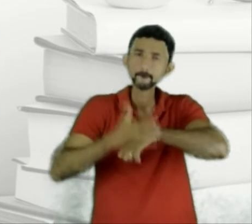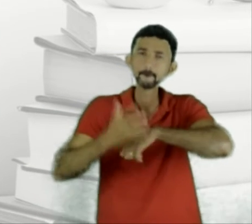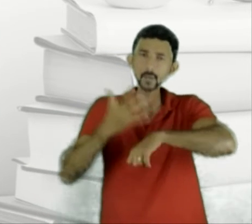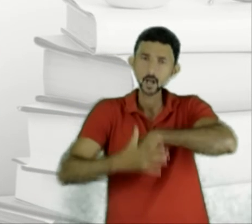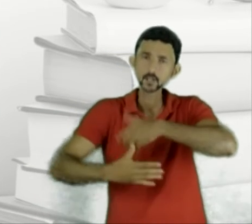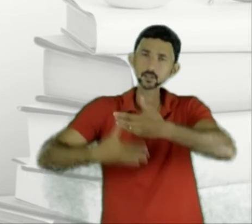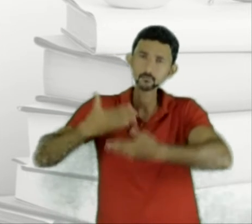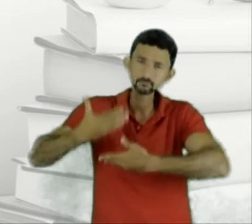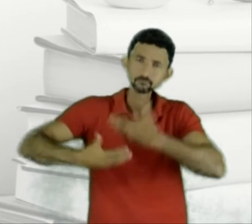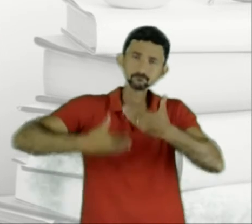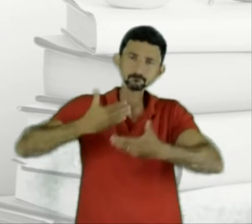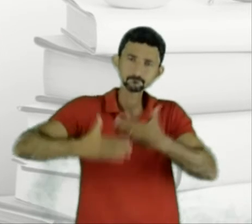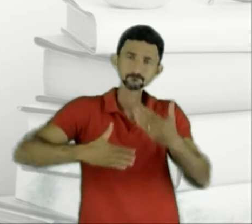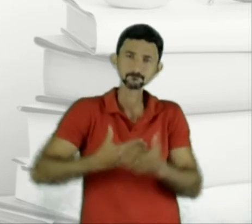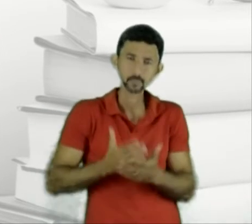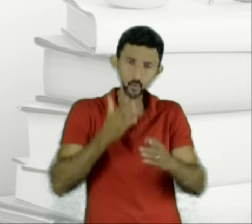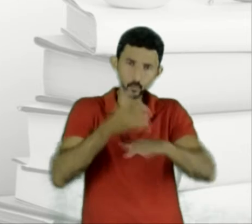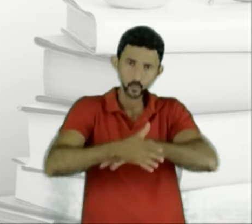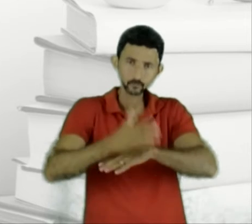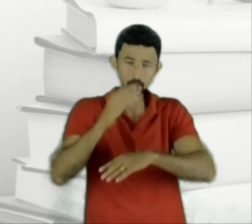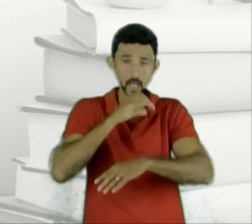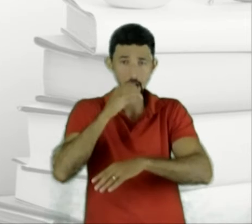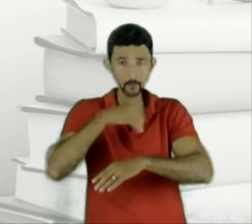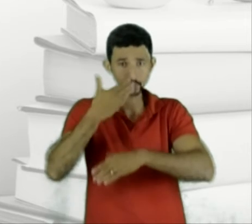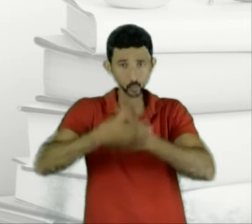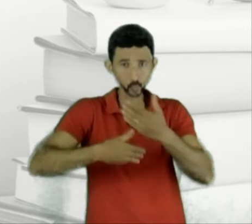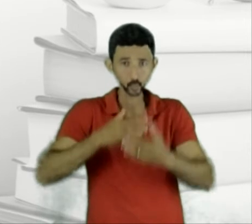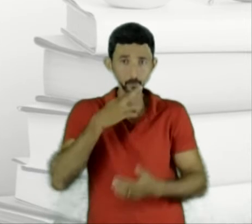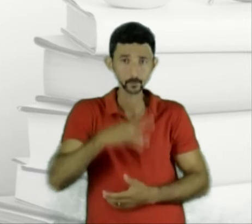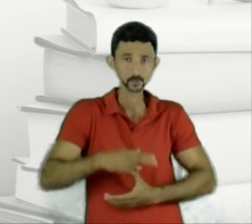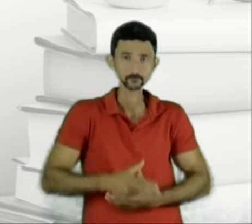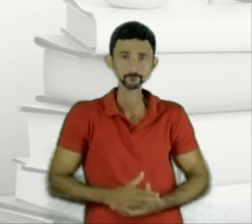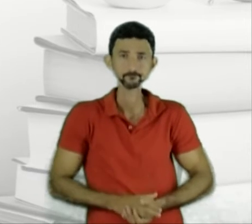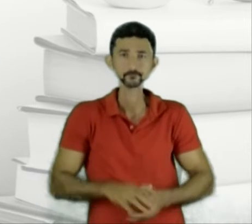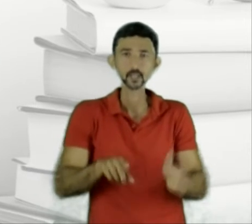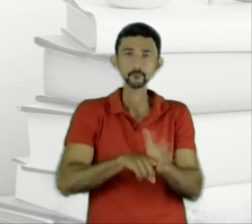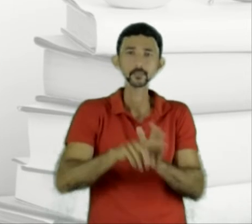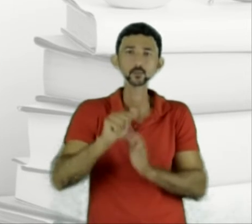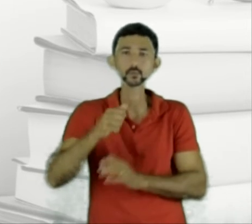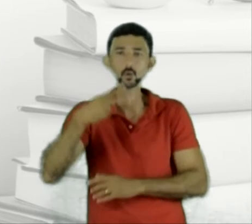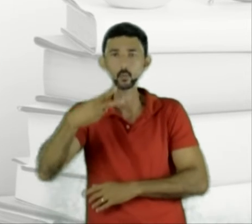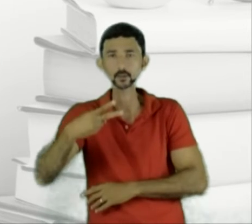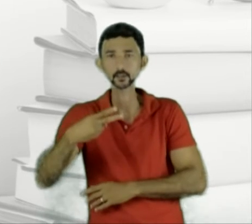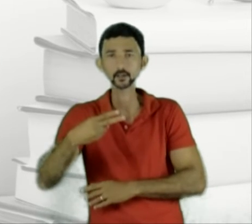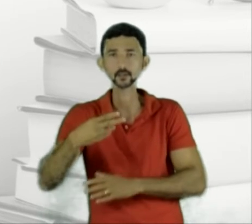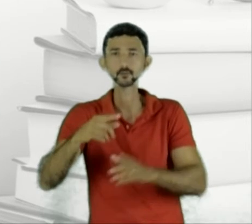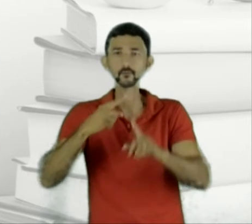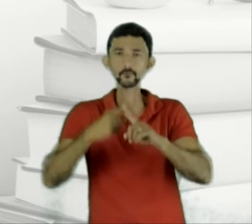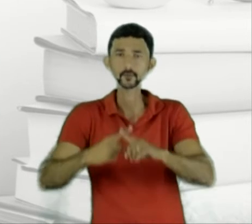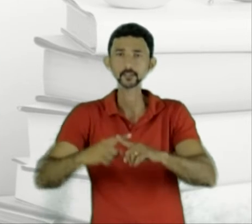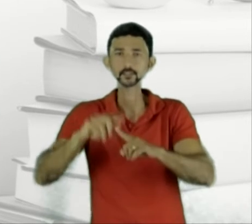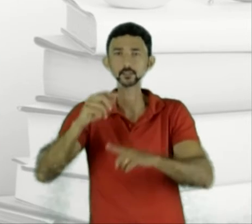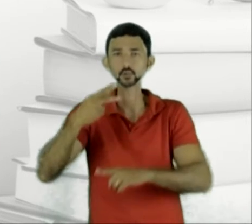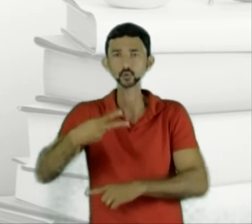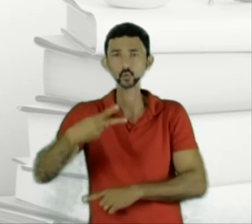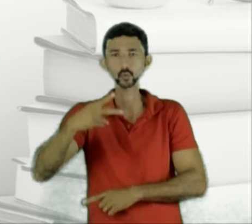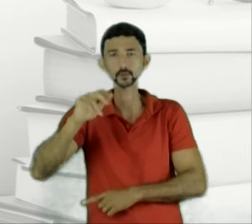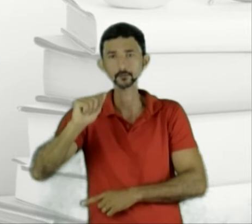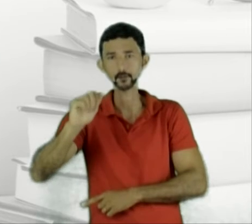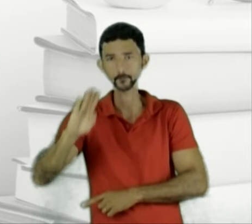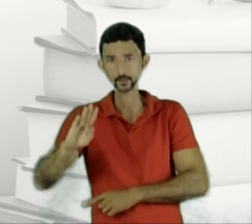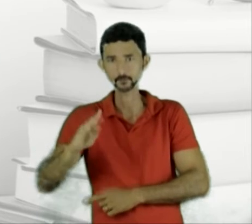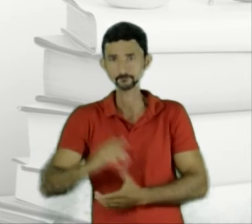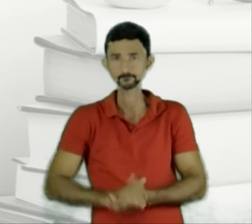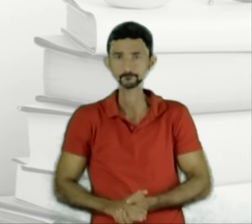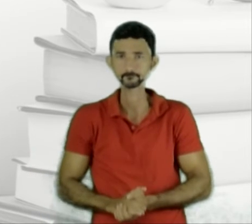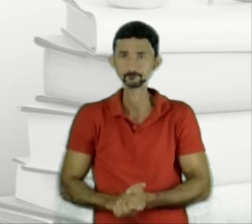vai sendo mais direto nessas operações. Menos a ao quadrado vezes 2ab. Então, vamos lá.